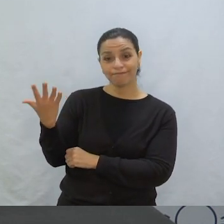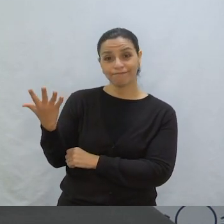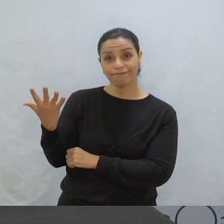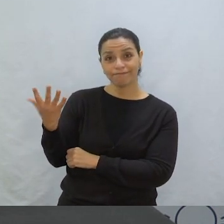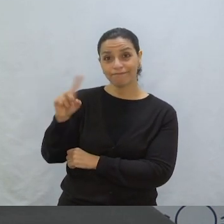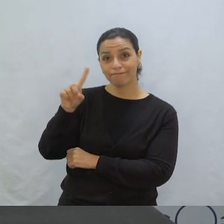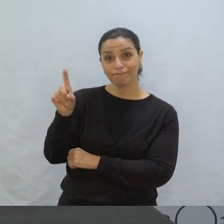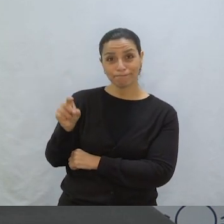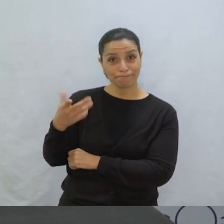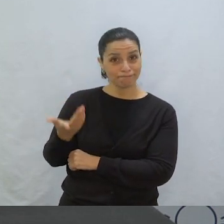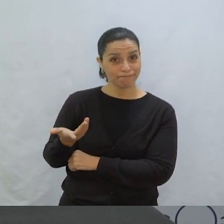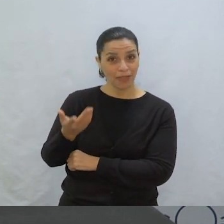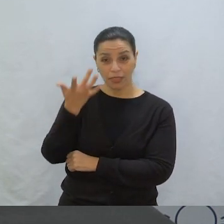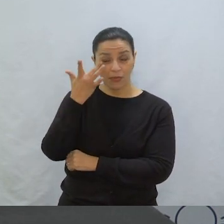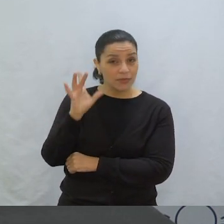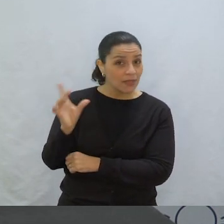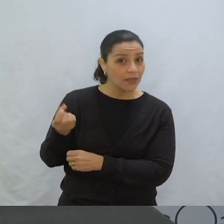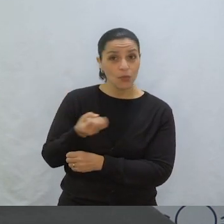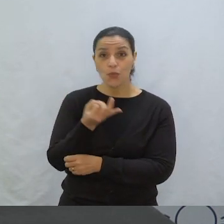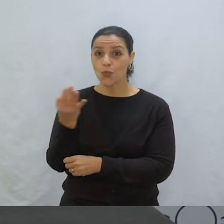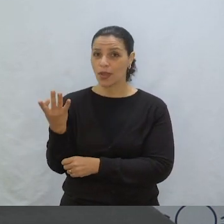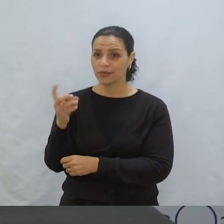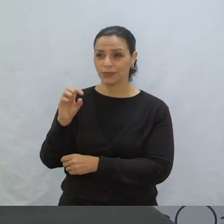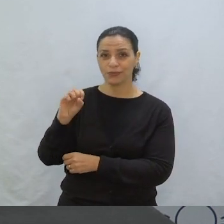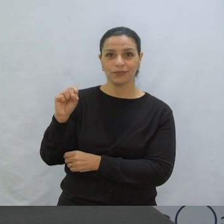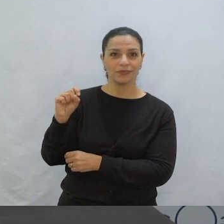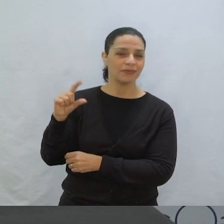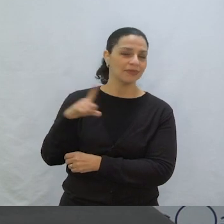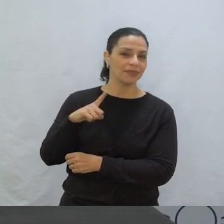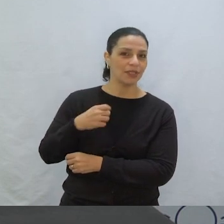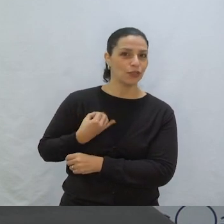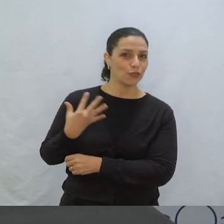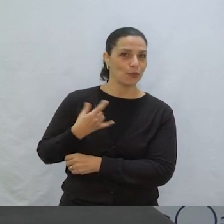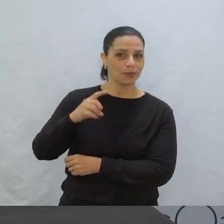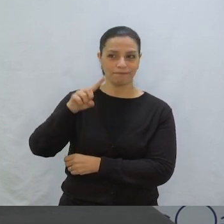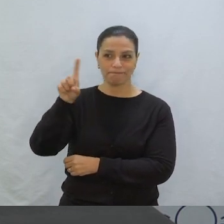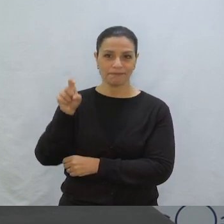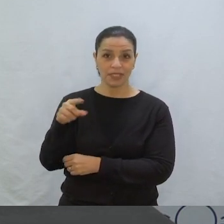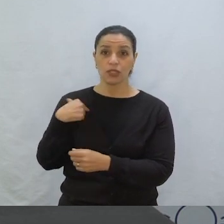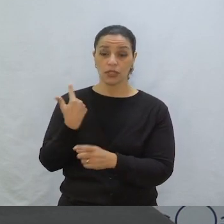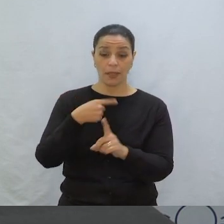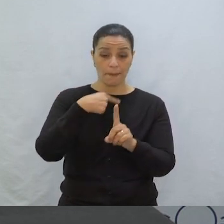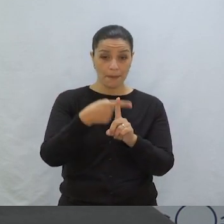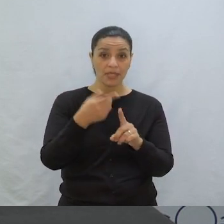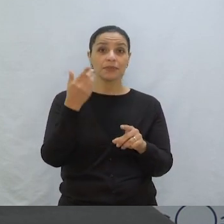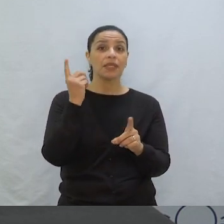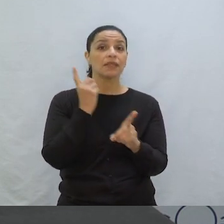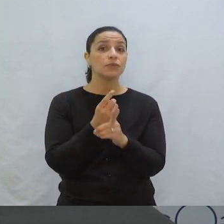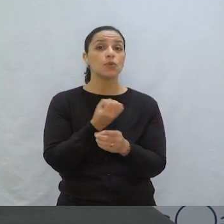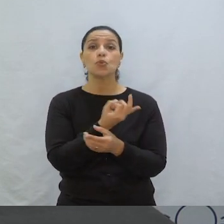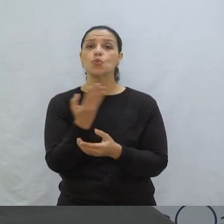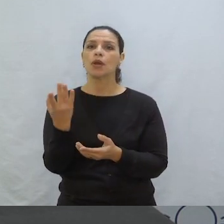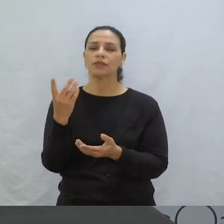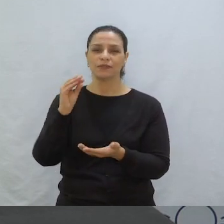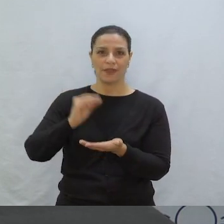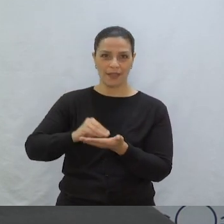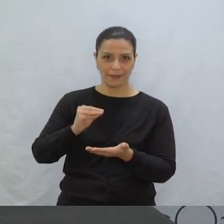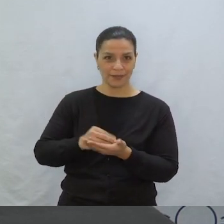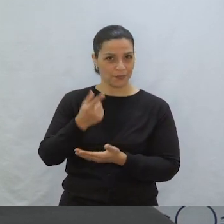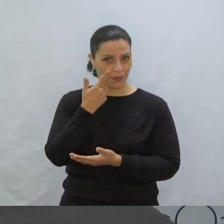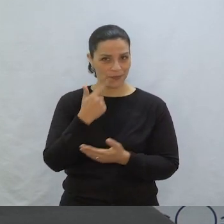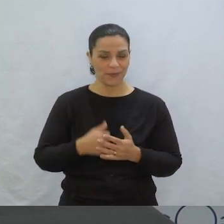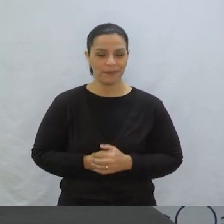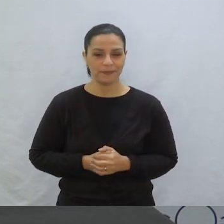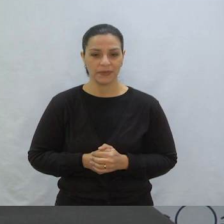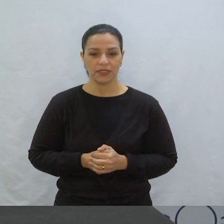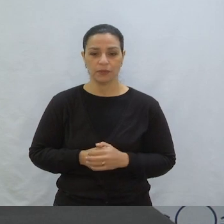a... não sabemos. Qual é o número? Então, nós precisamos fazer essa adição para descobrir o número que está faltando aqui.